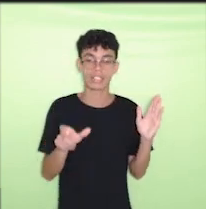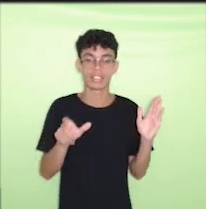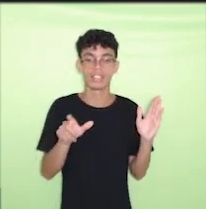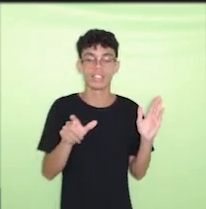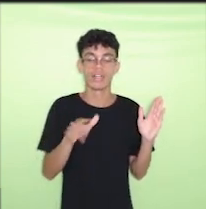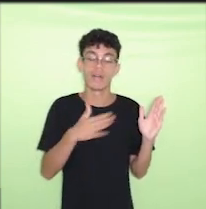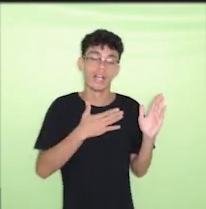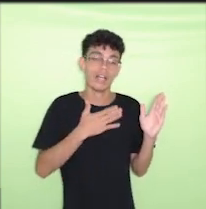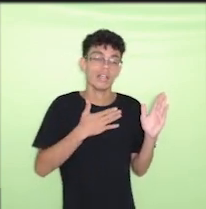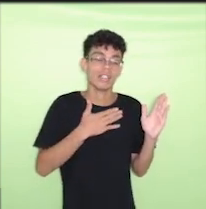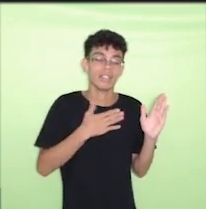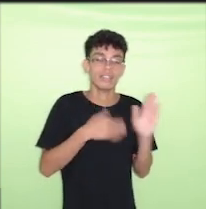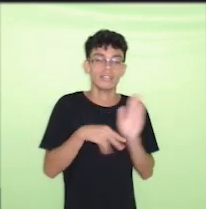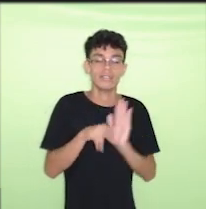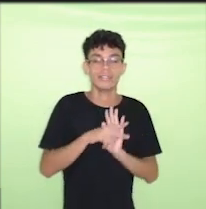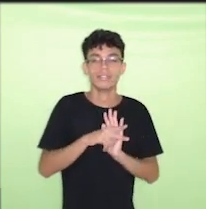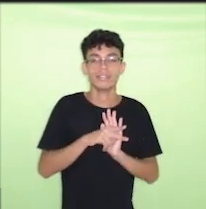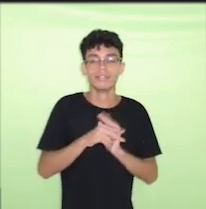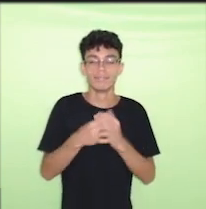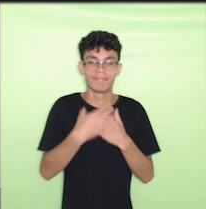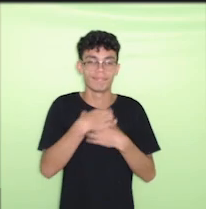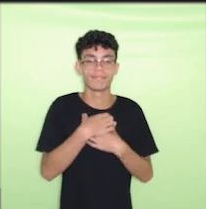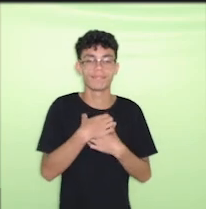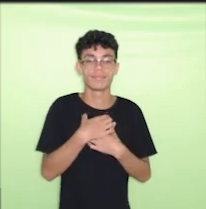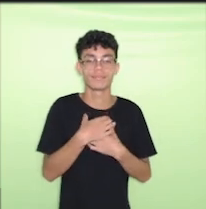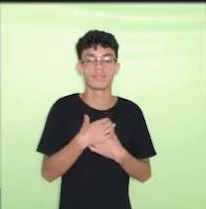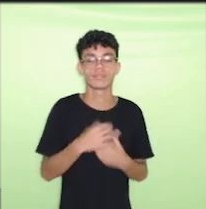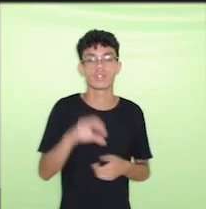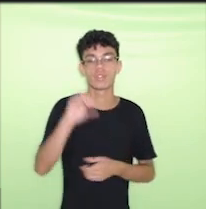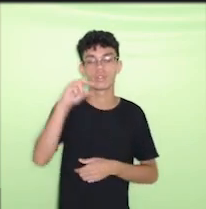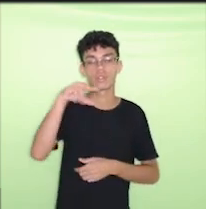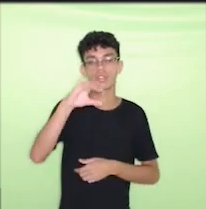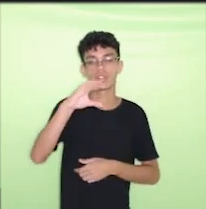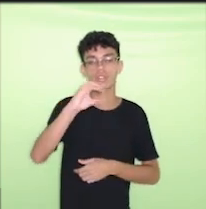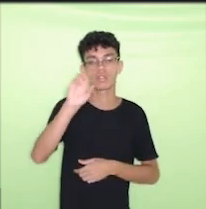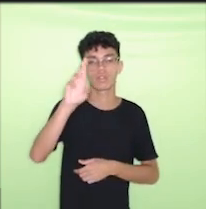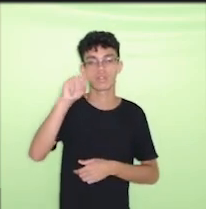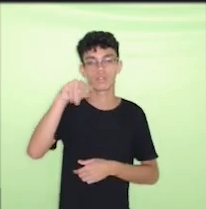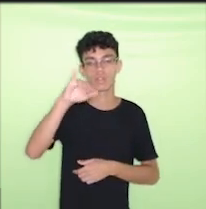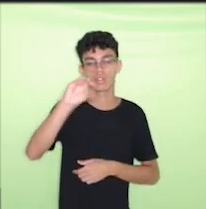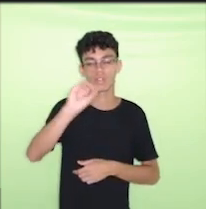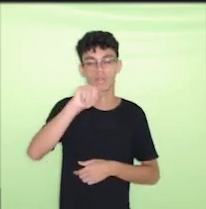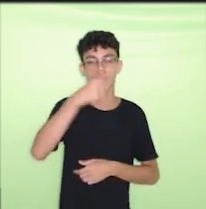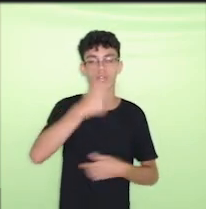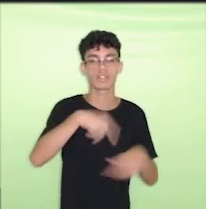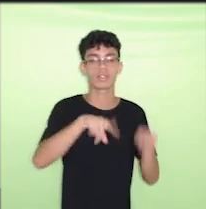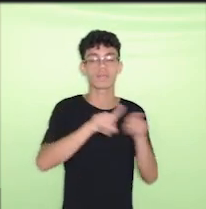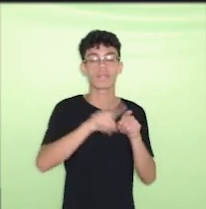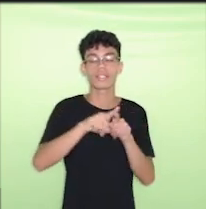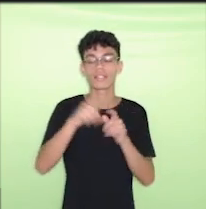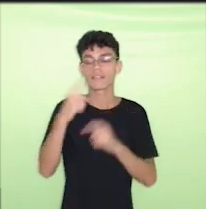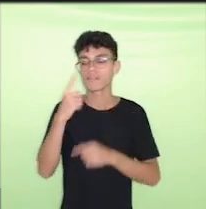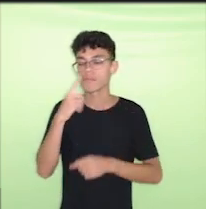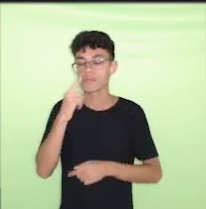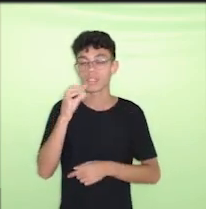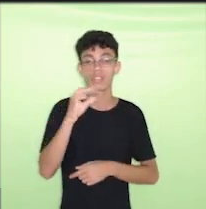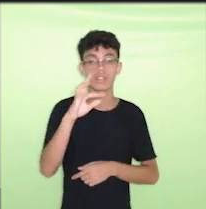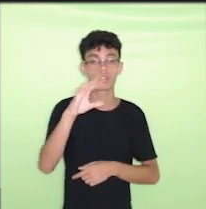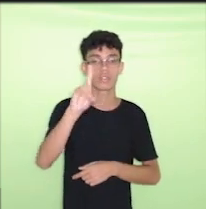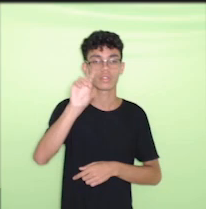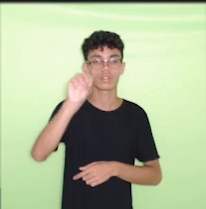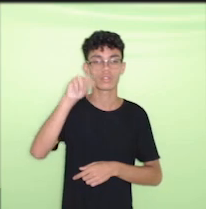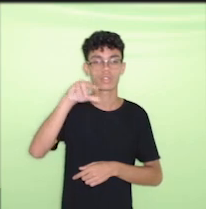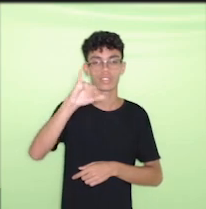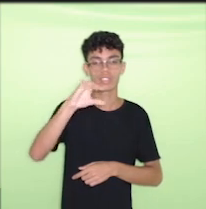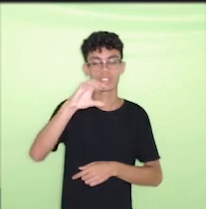autobiográfica minha, mas de ficção mesmo, Unicórnio e o Floema. E acompanhei muito o processo do Donizete, o Osmo,